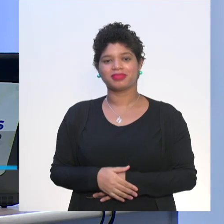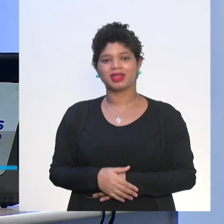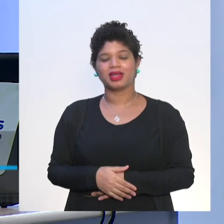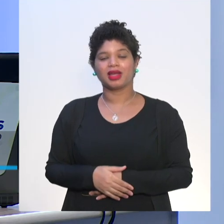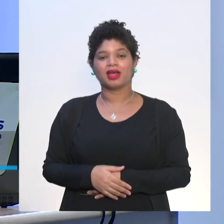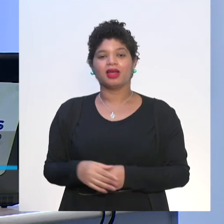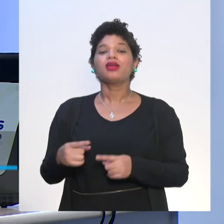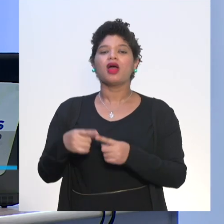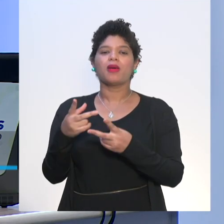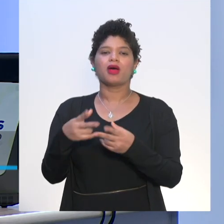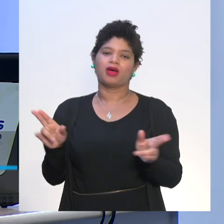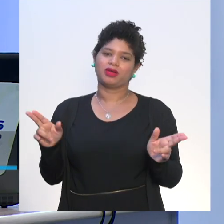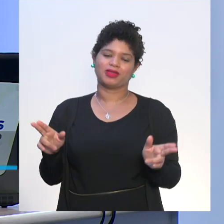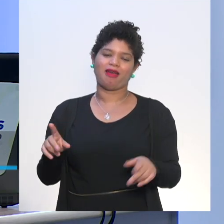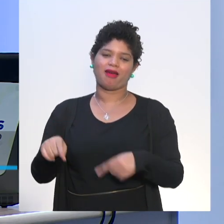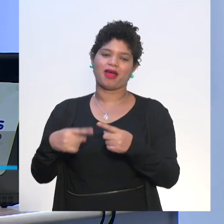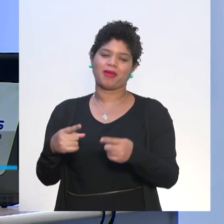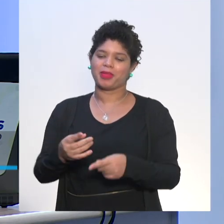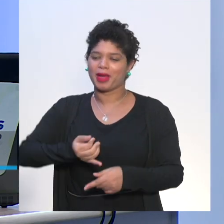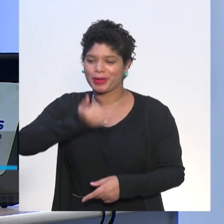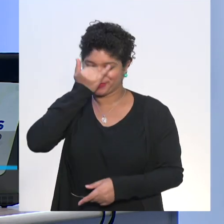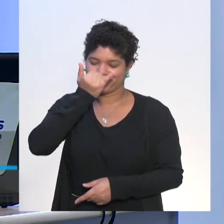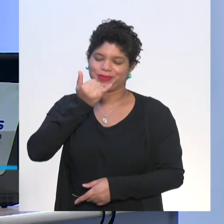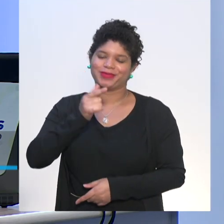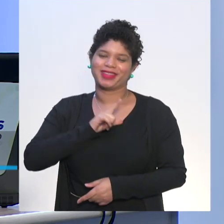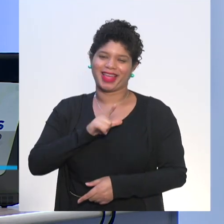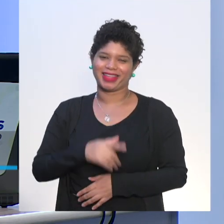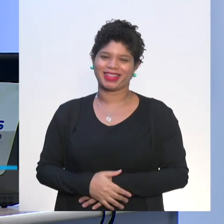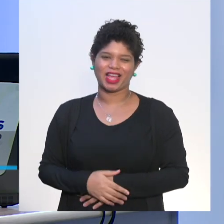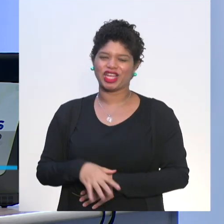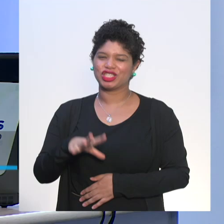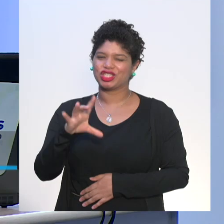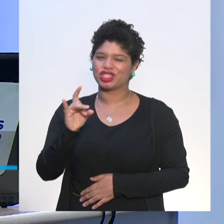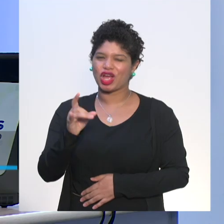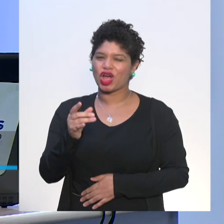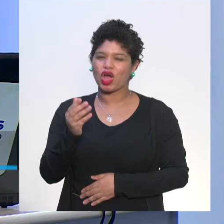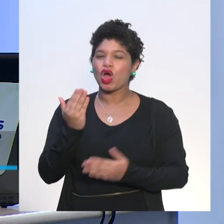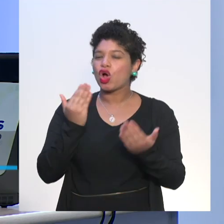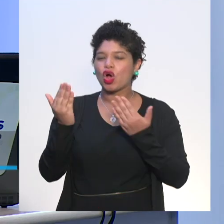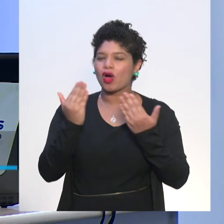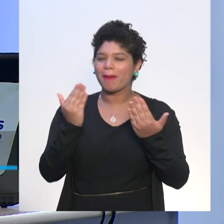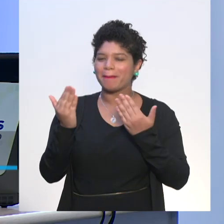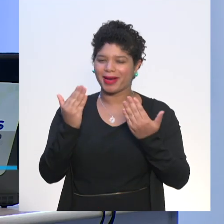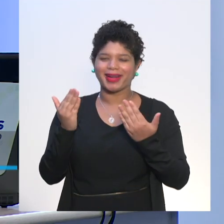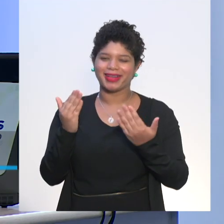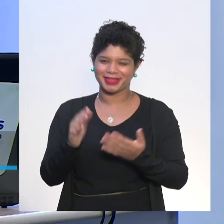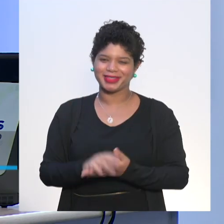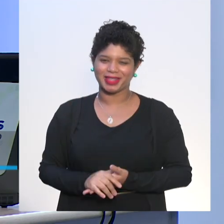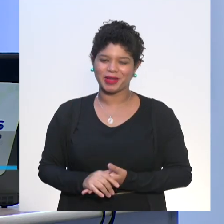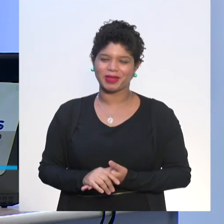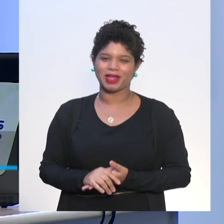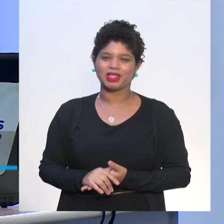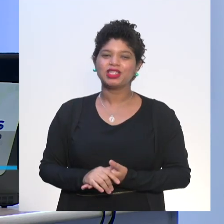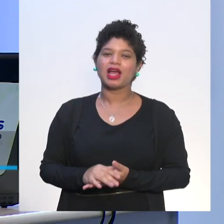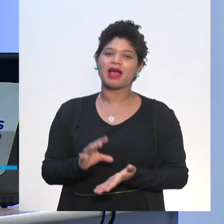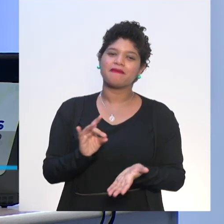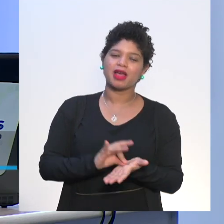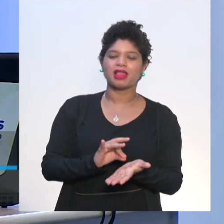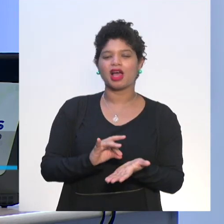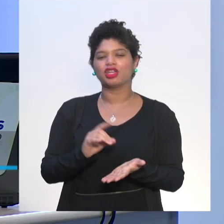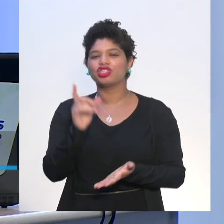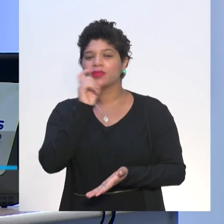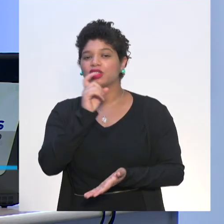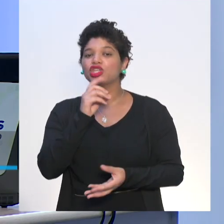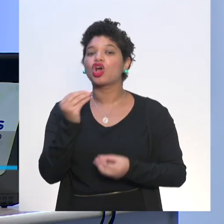nessa trapaça, nessa armadilha, achando que a mentira é a verdade, ou tomando a mentira como a verdade. O fato é